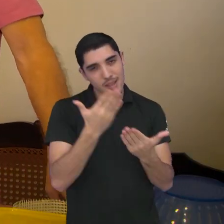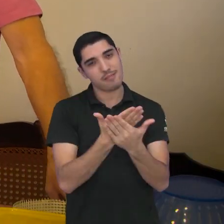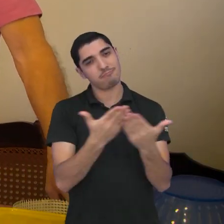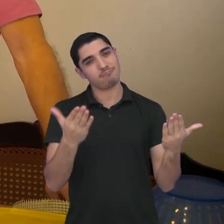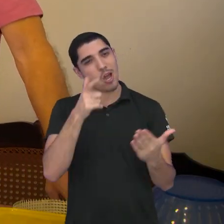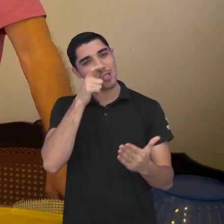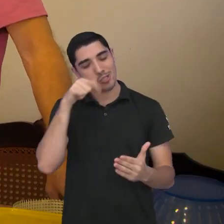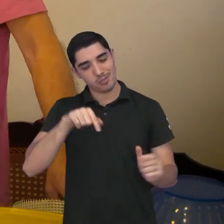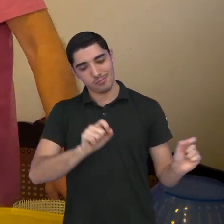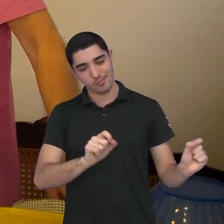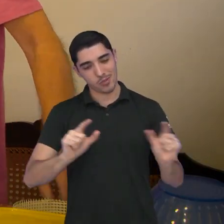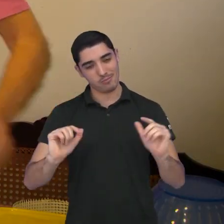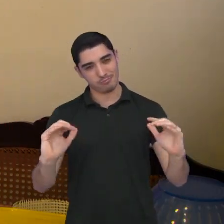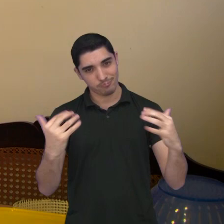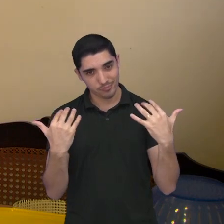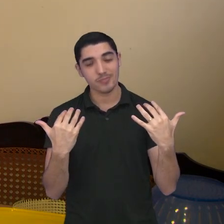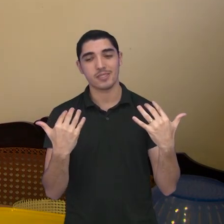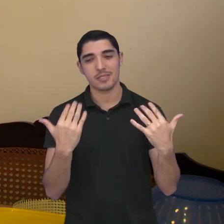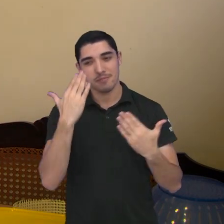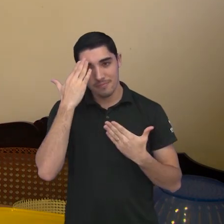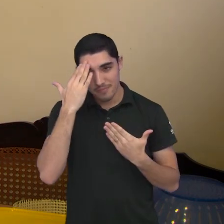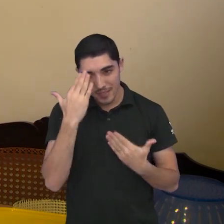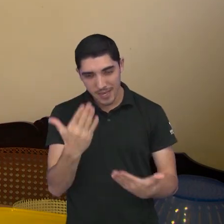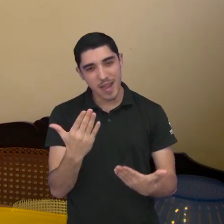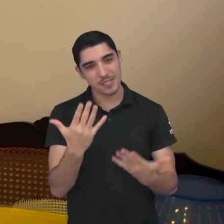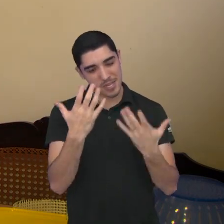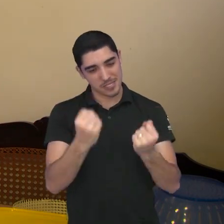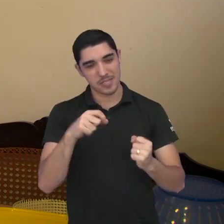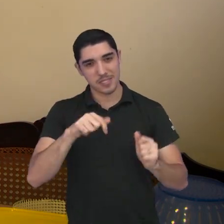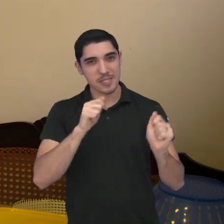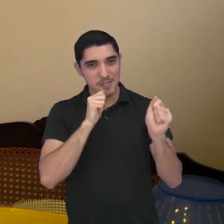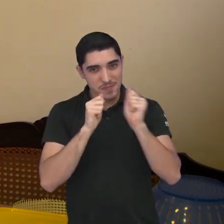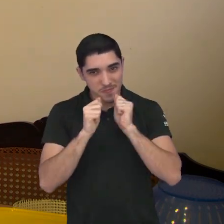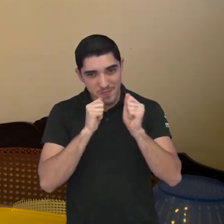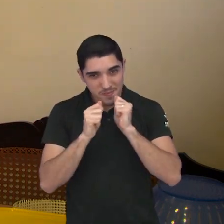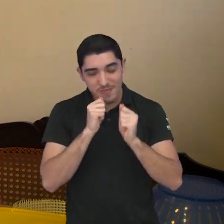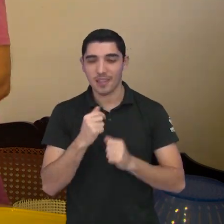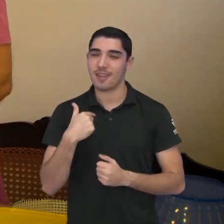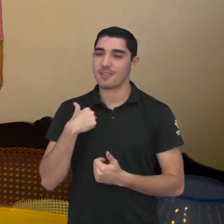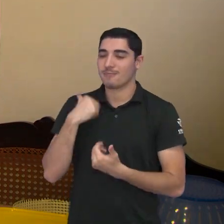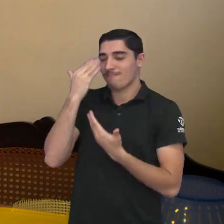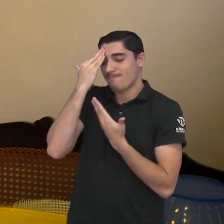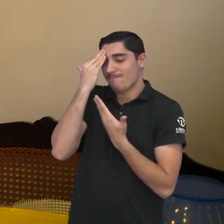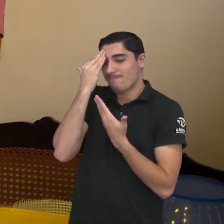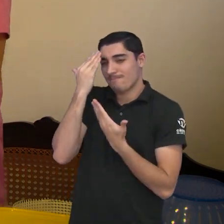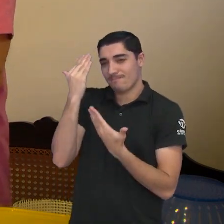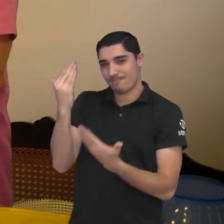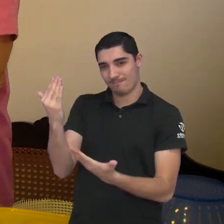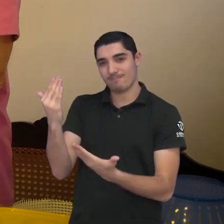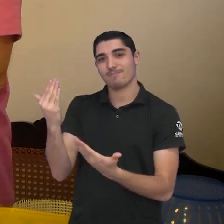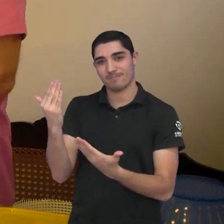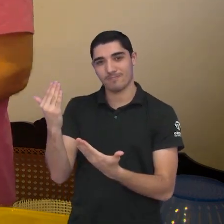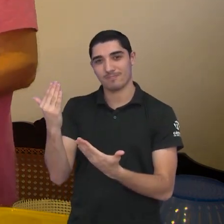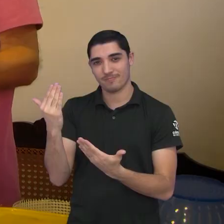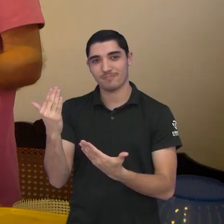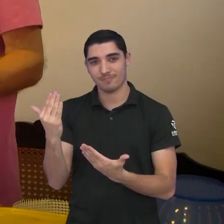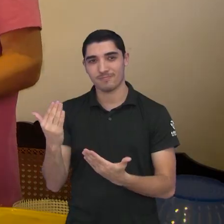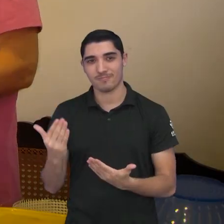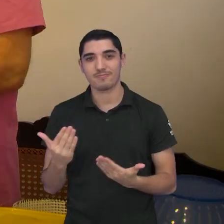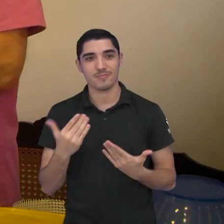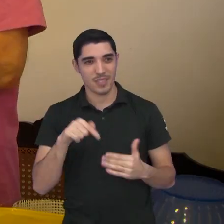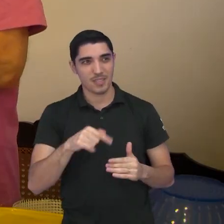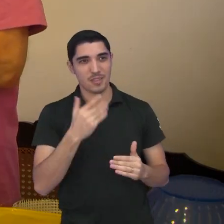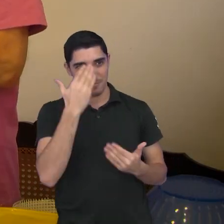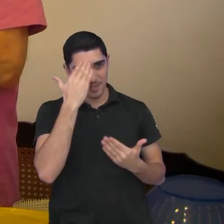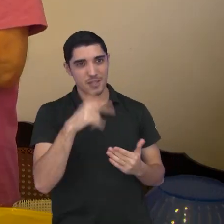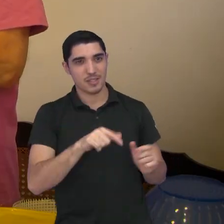programa. Evaldo, obrigada por me receber aqui no seu ateliê, por nos abrir a porta da sua casa. Que ótimo. Eu te